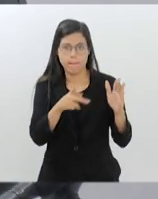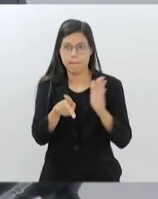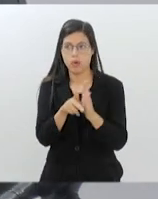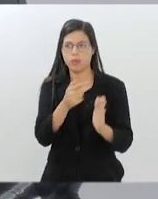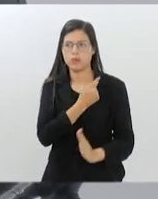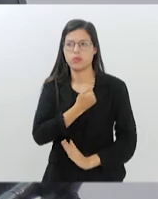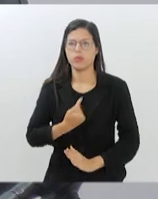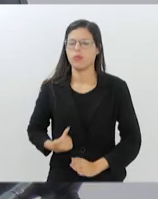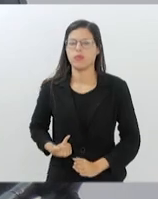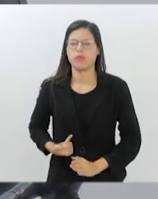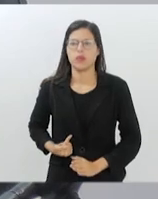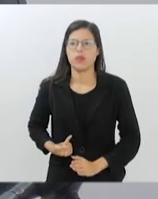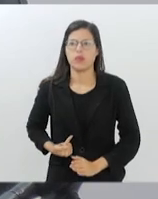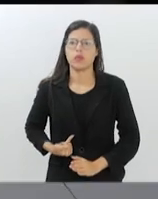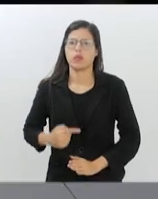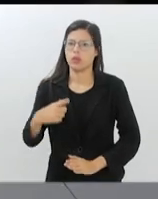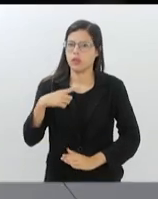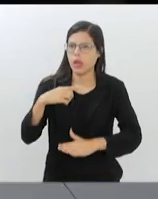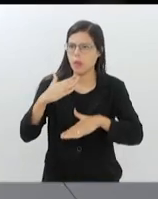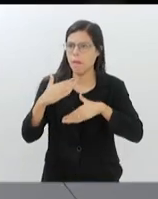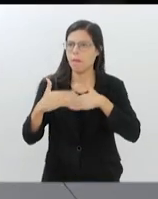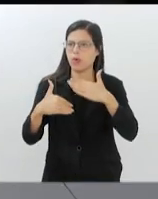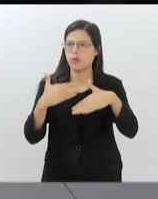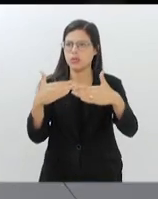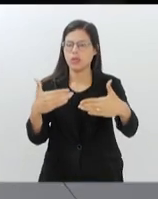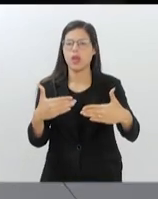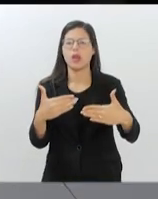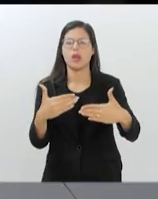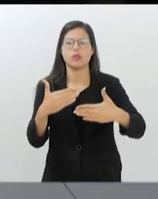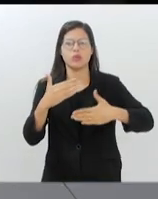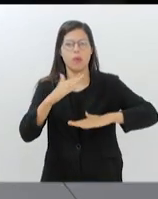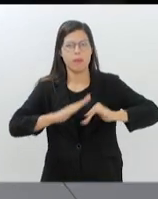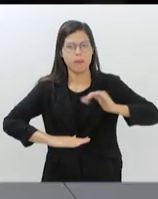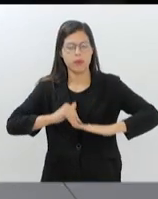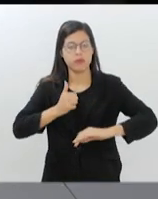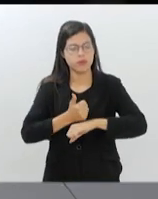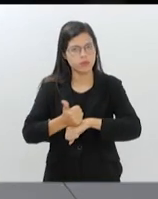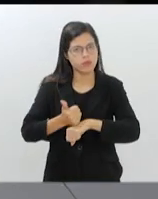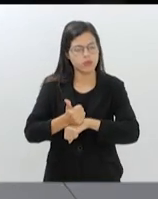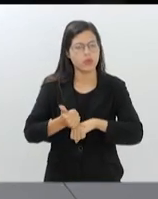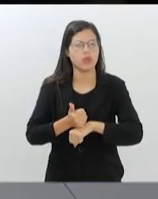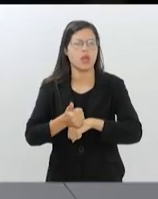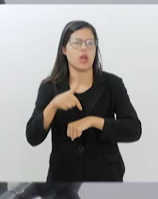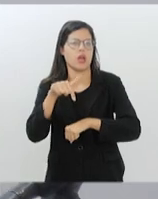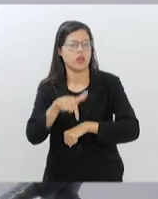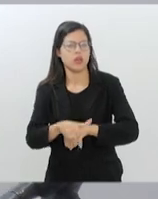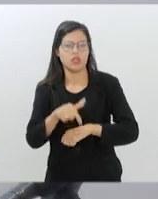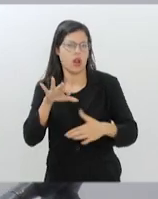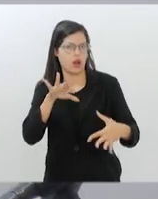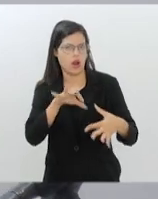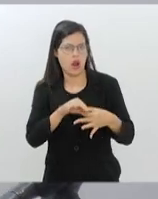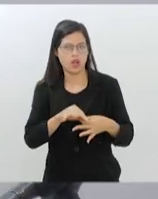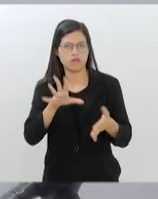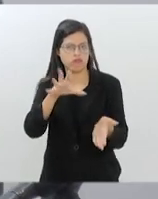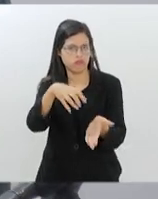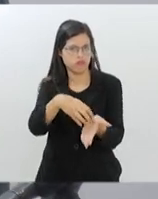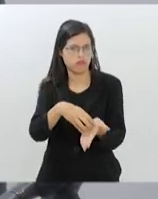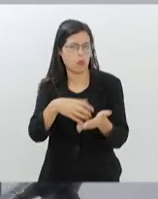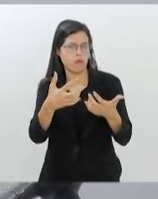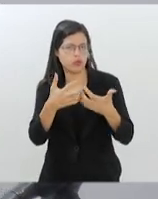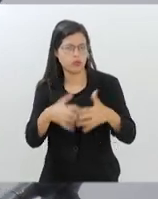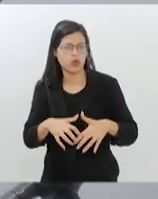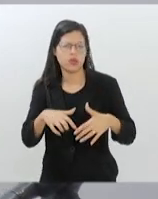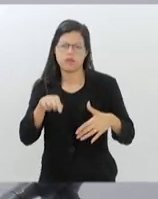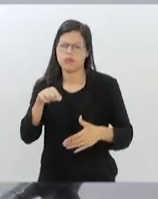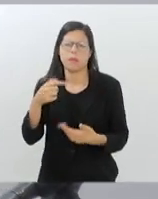aleatório deveria ter todo um processo profissionais envolvidos esse núcleo deveria funcionar Então o senhor tem que ter a memória pelo menos de